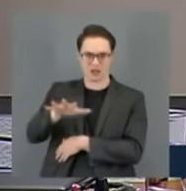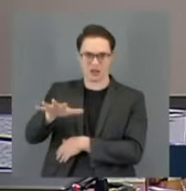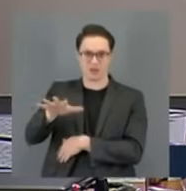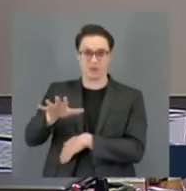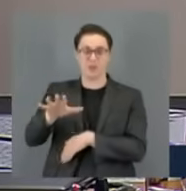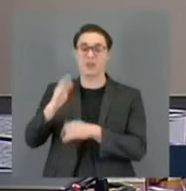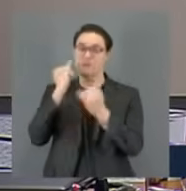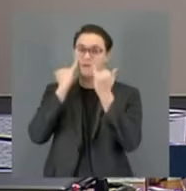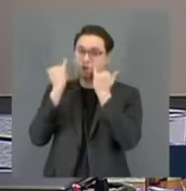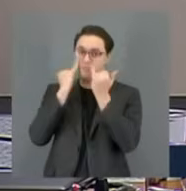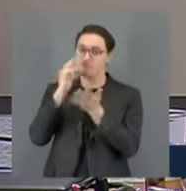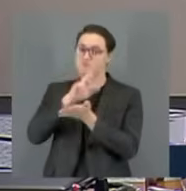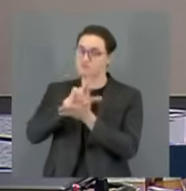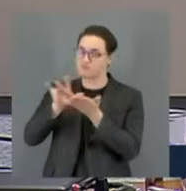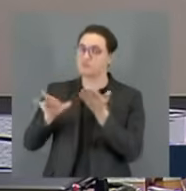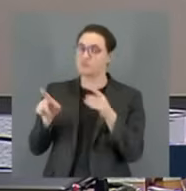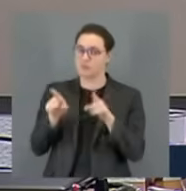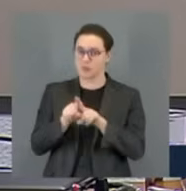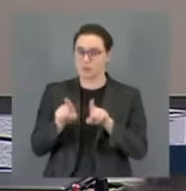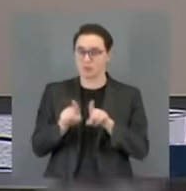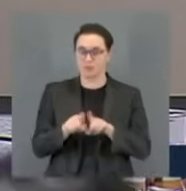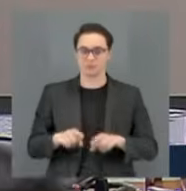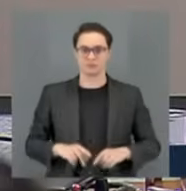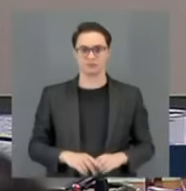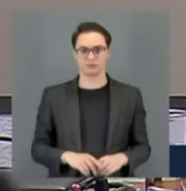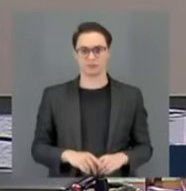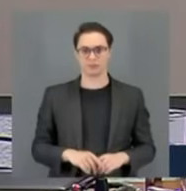mais dados sobre o usuário.